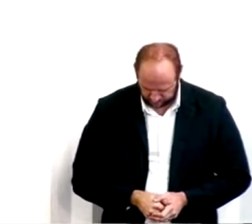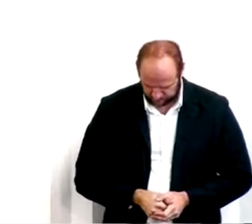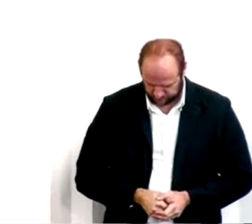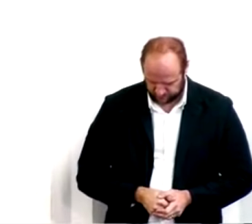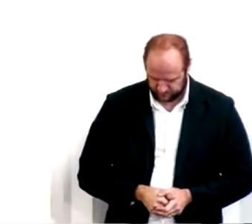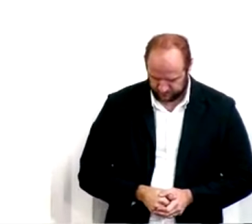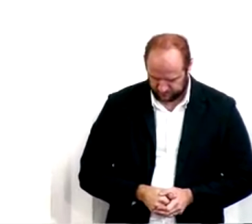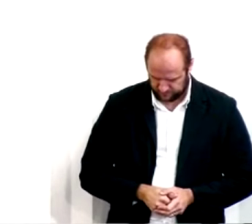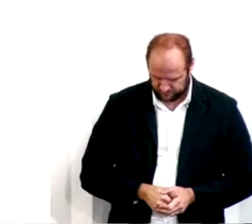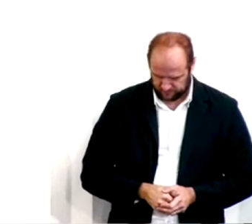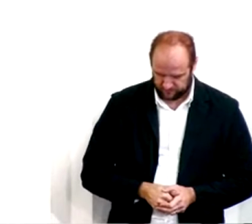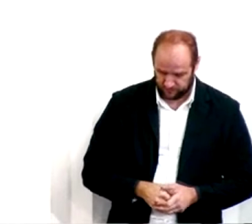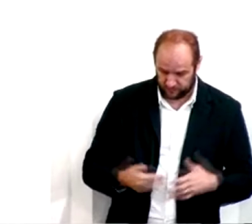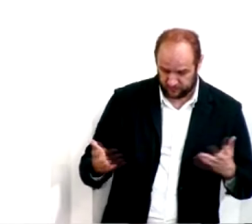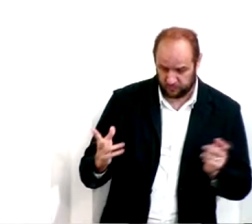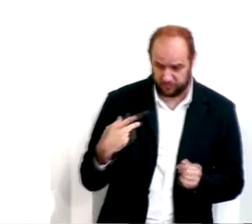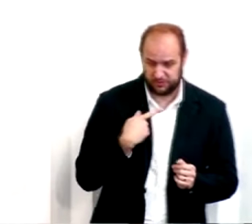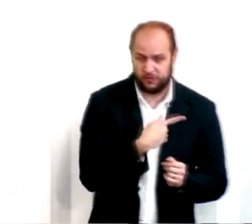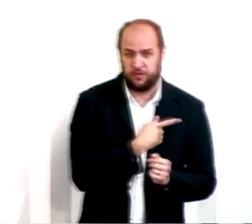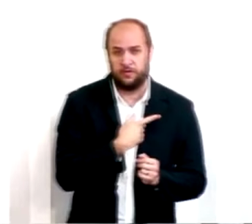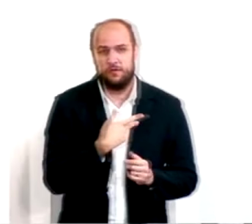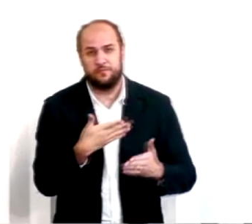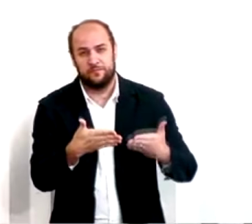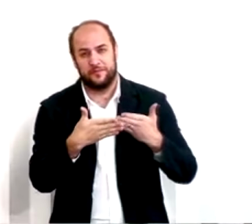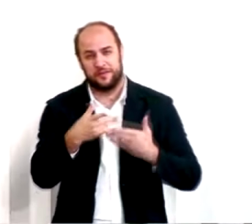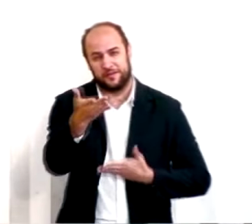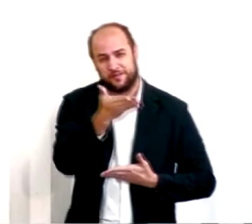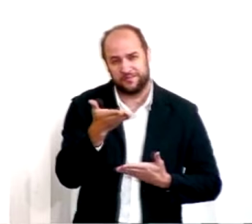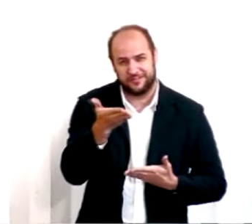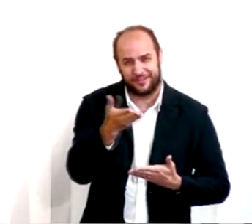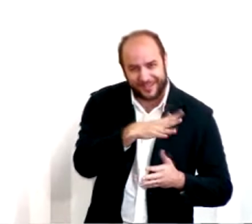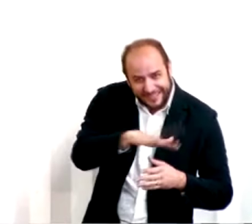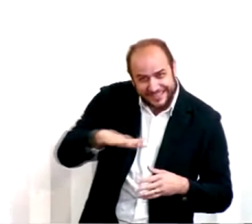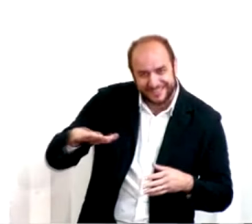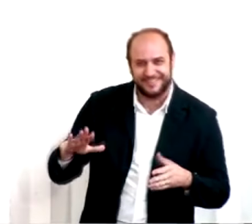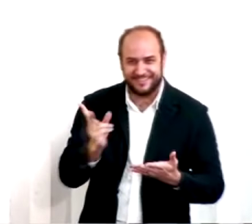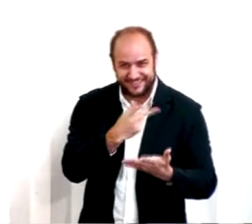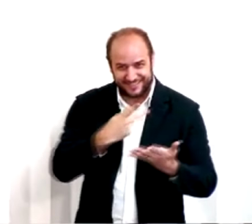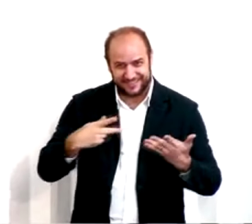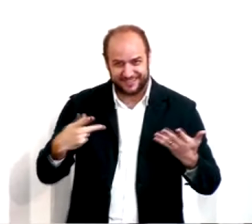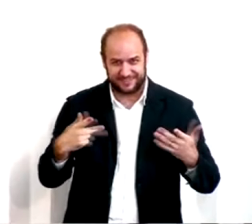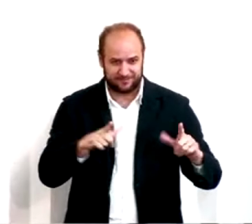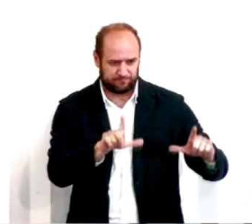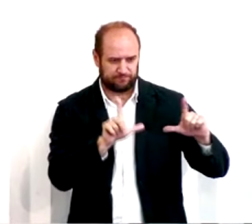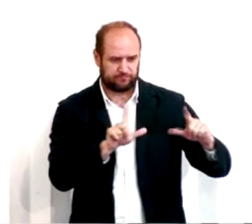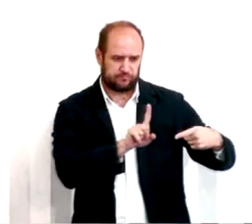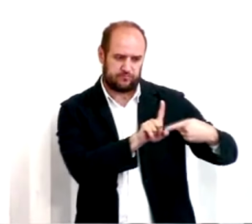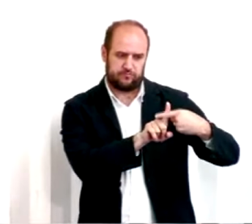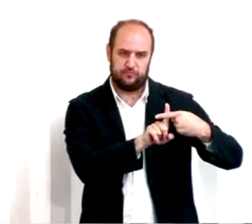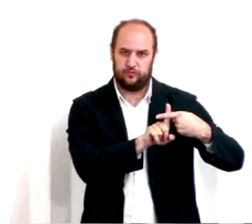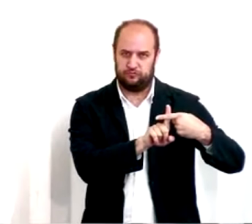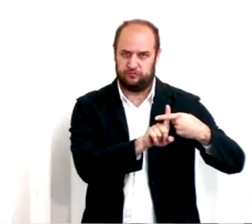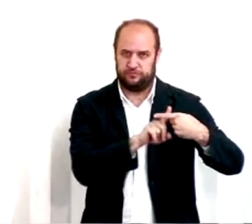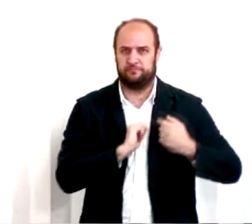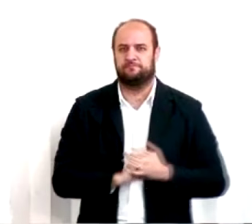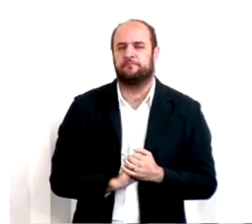sempre para as crianças então eu pastor Gostaria que você fizesse a seguinte o desenho a cruz de Cristo